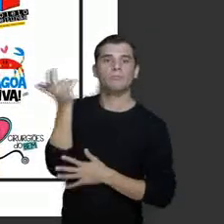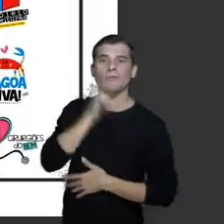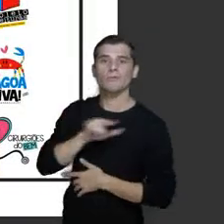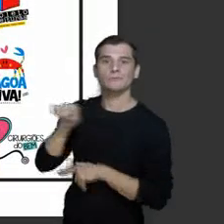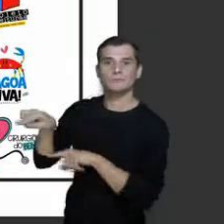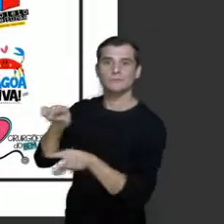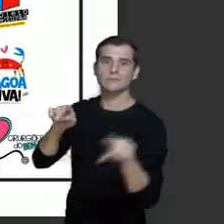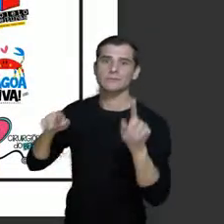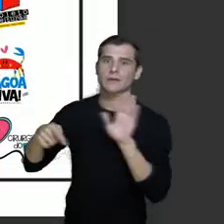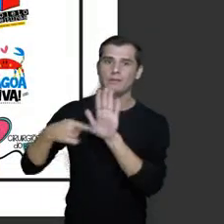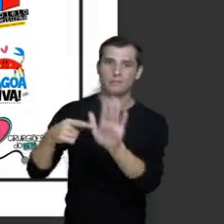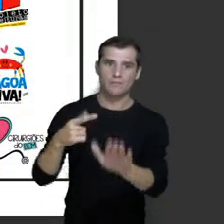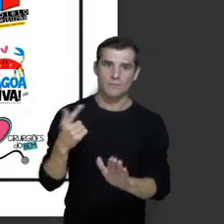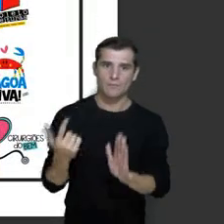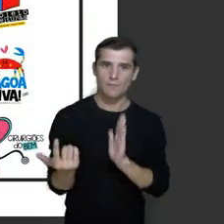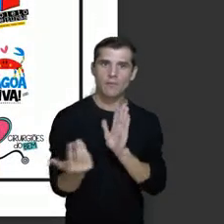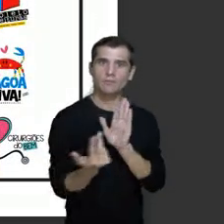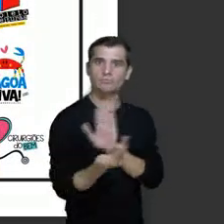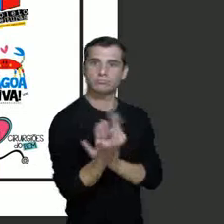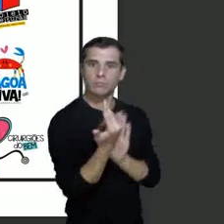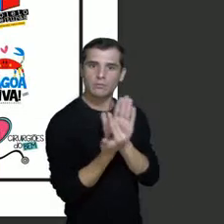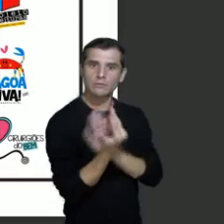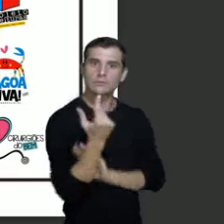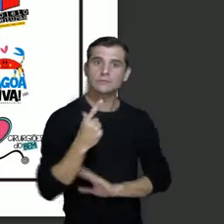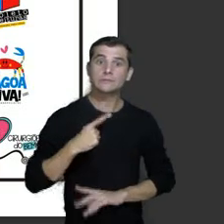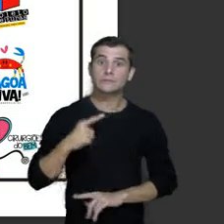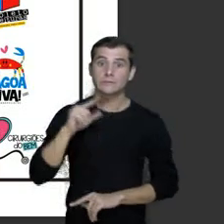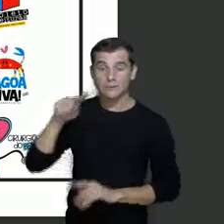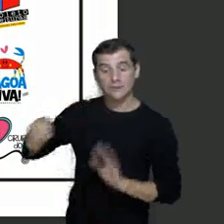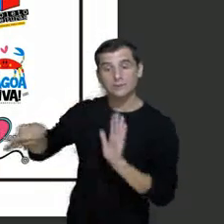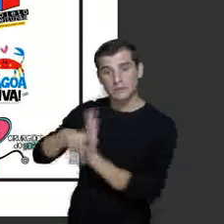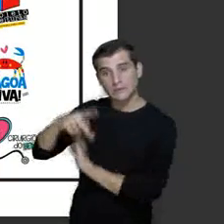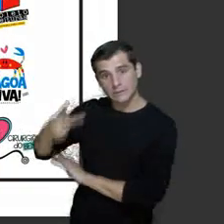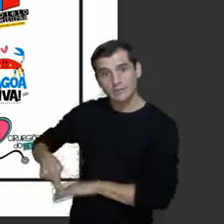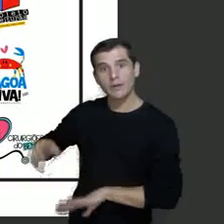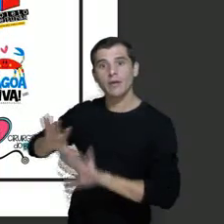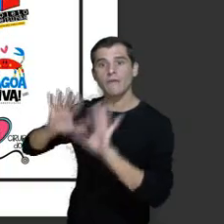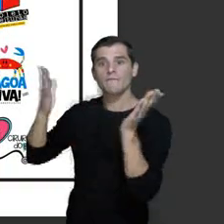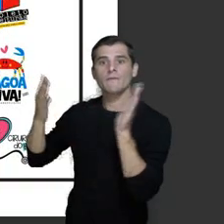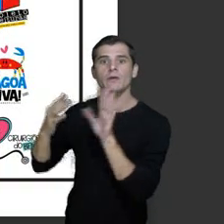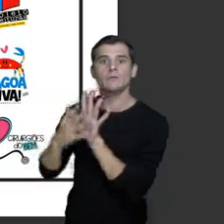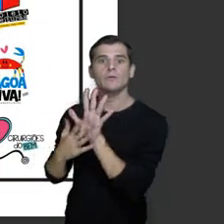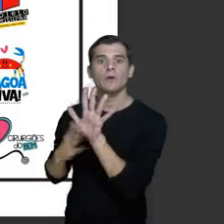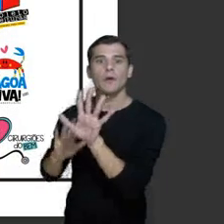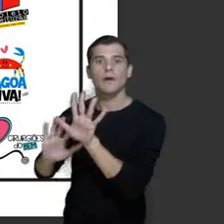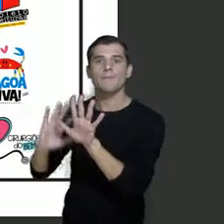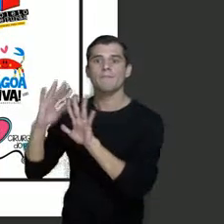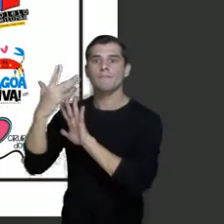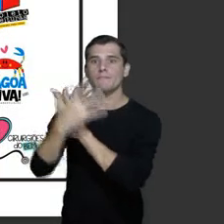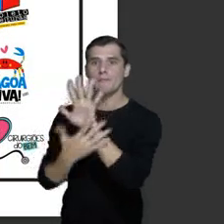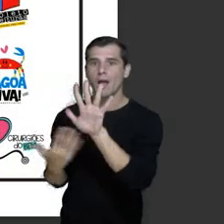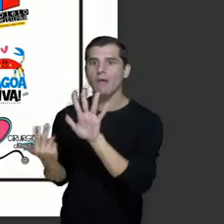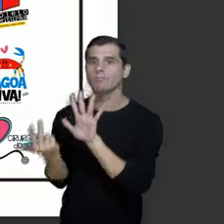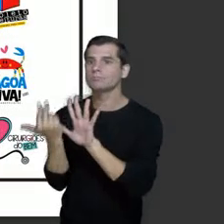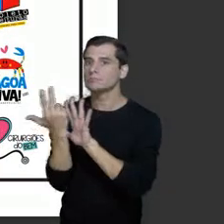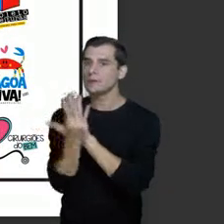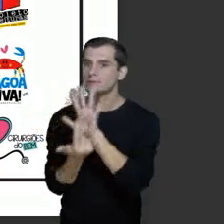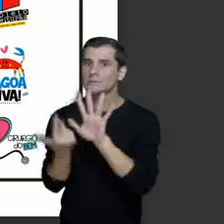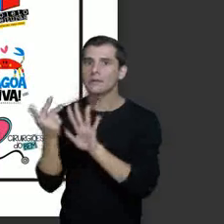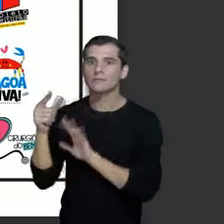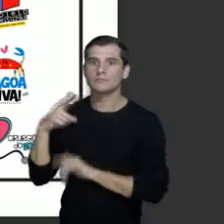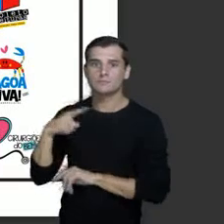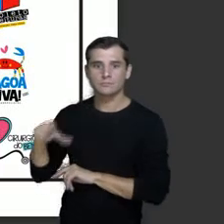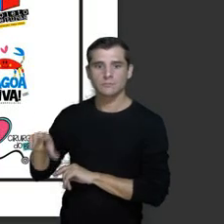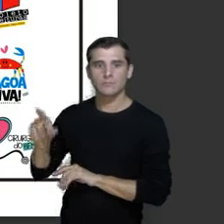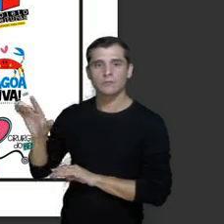nossa a nossa mãozinha que tem um sentido né que o Dr Afonso já me deu mais ou menos um briefing assim